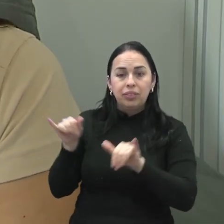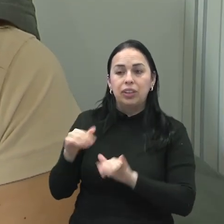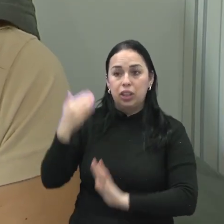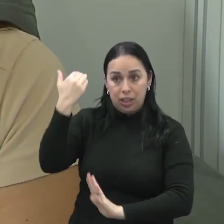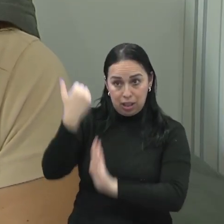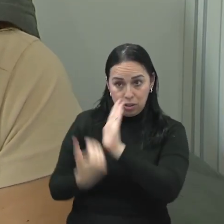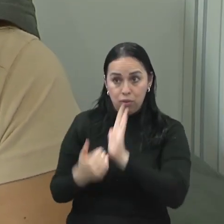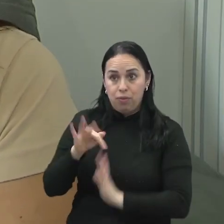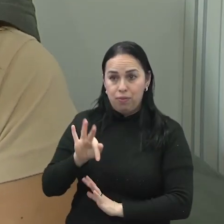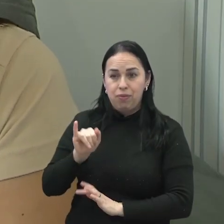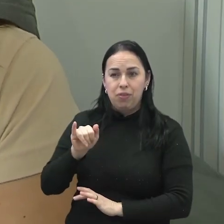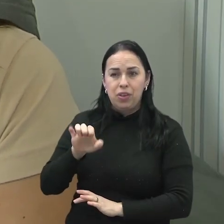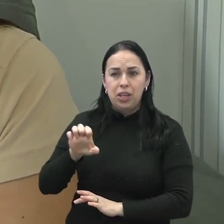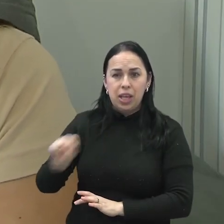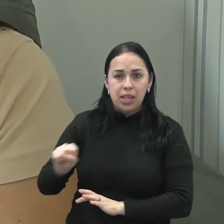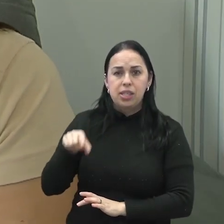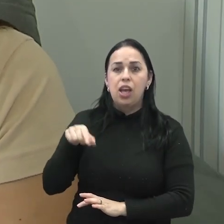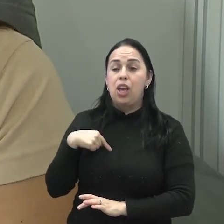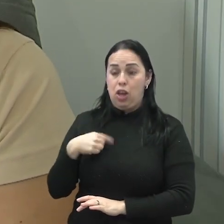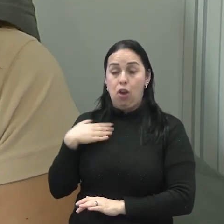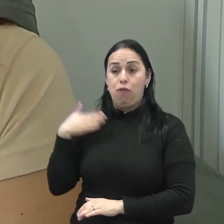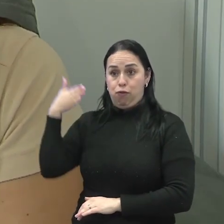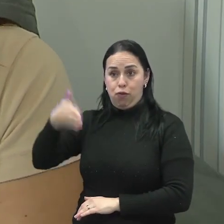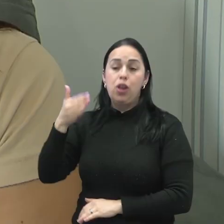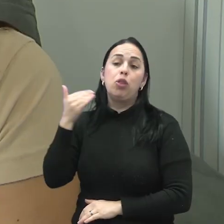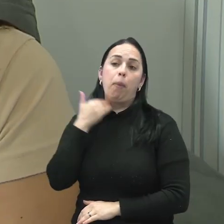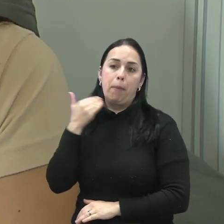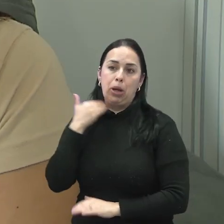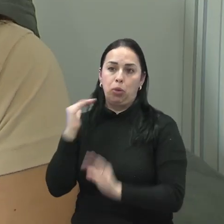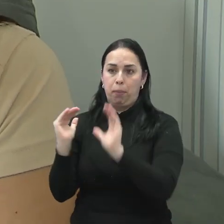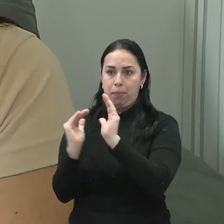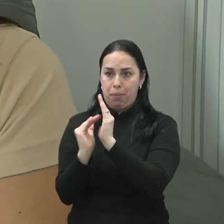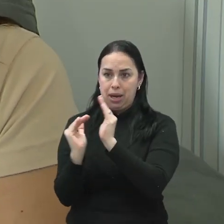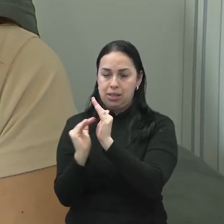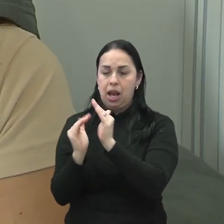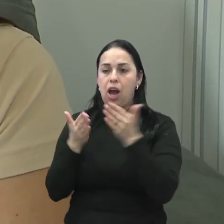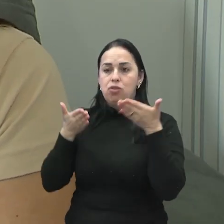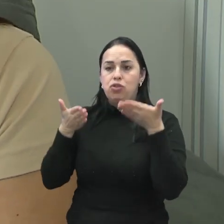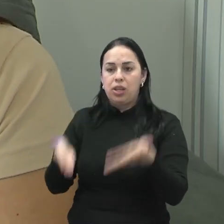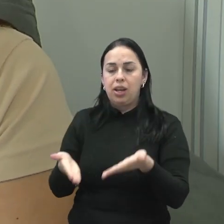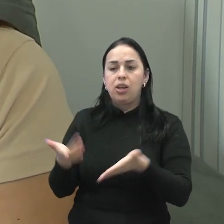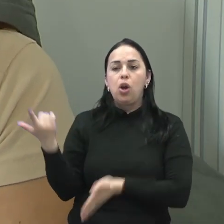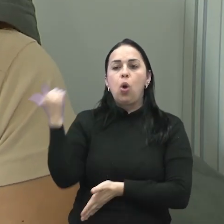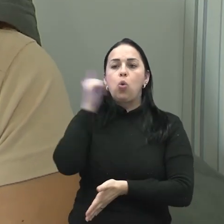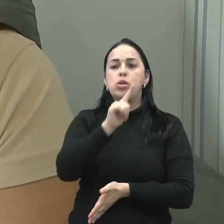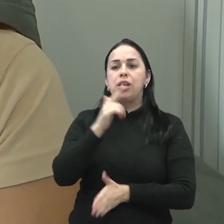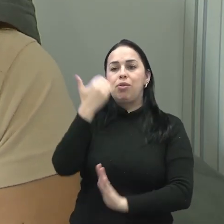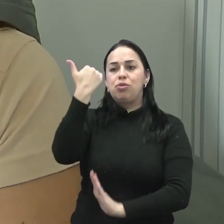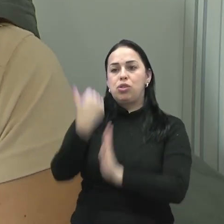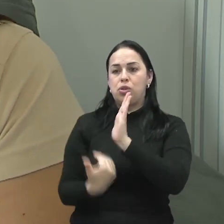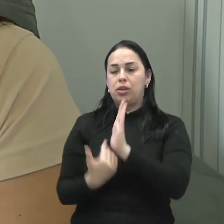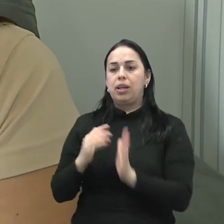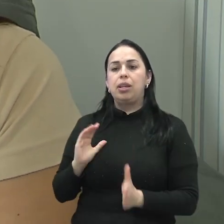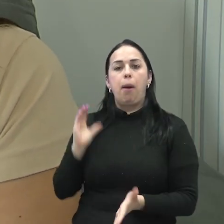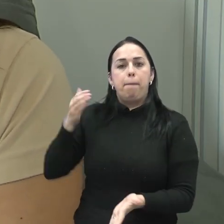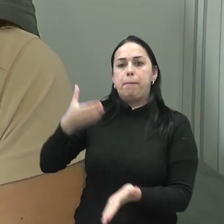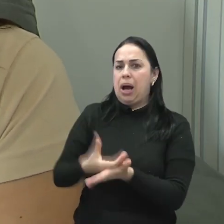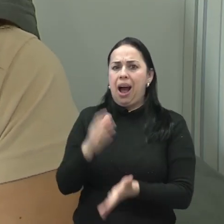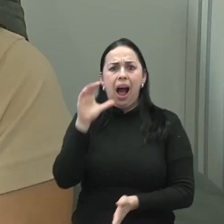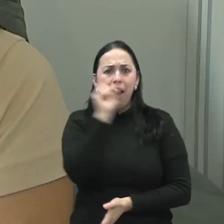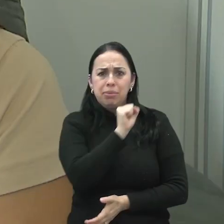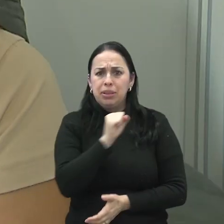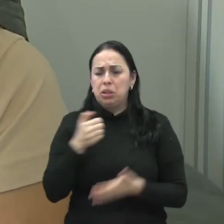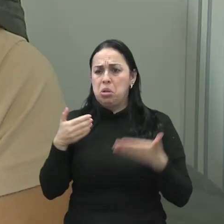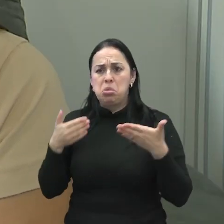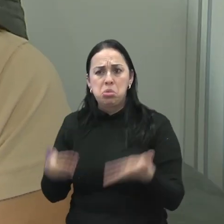campanha que ia ter desconto do FIES, eu fui no banco no último dia, o meu era pelo Banco do Brasil, e quando eu cheguei lá eu consegui um bom desconto para poder